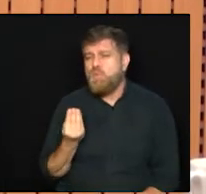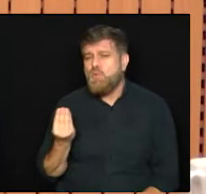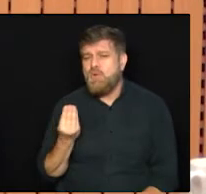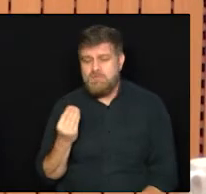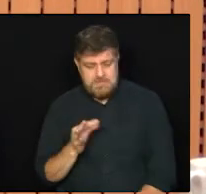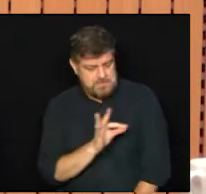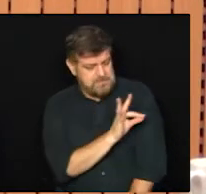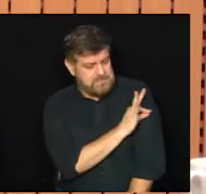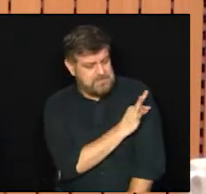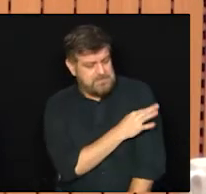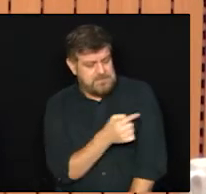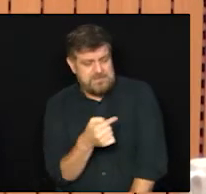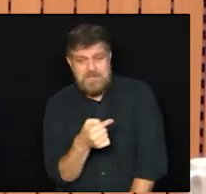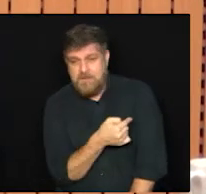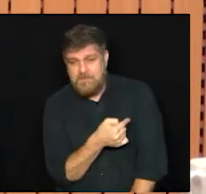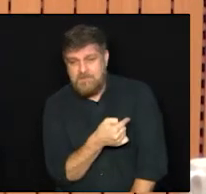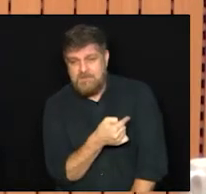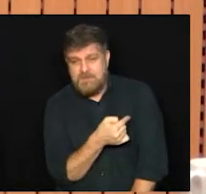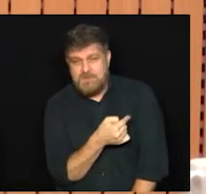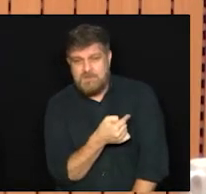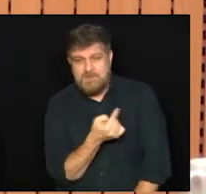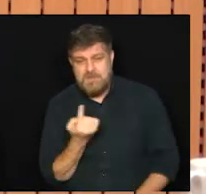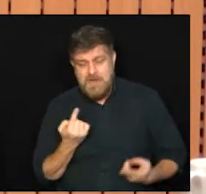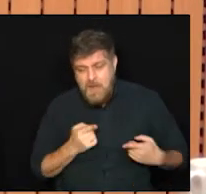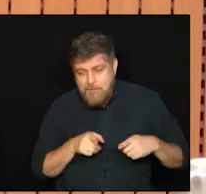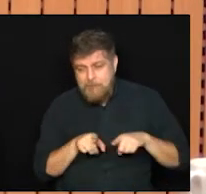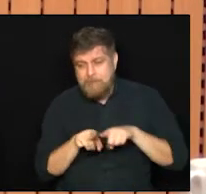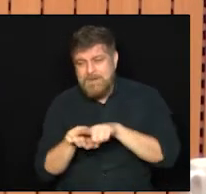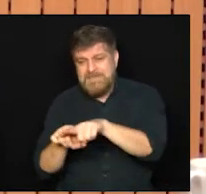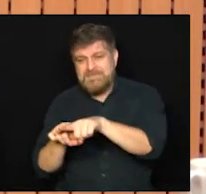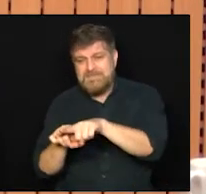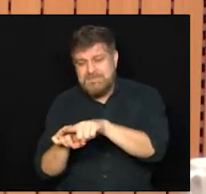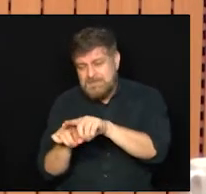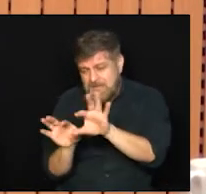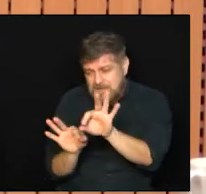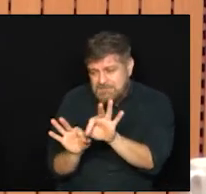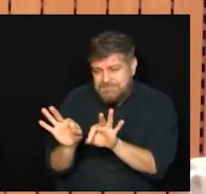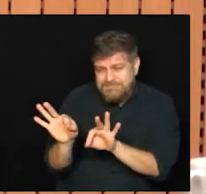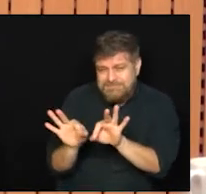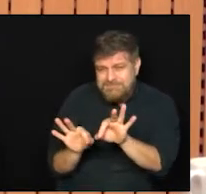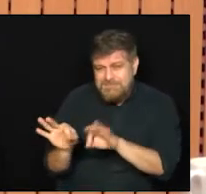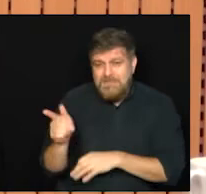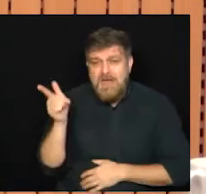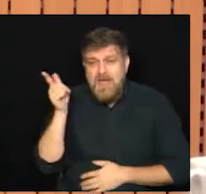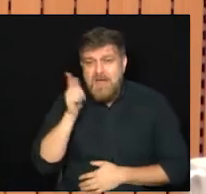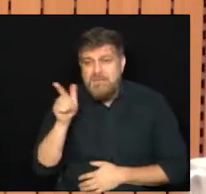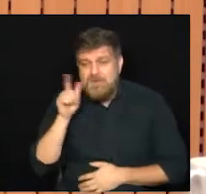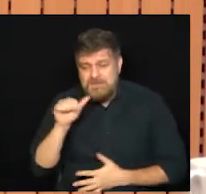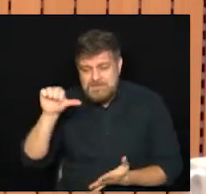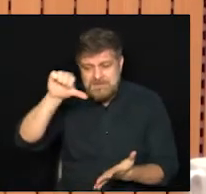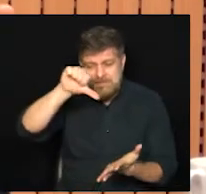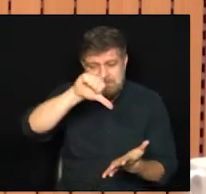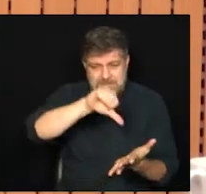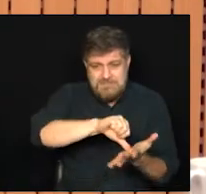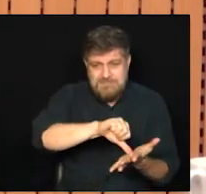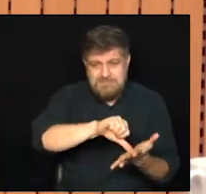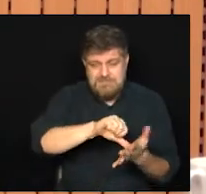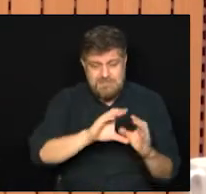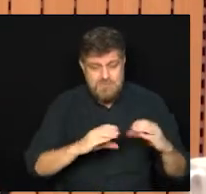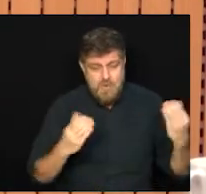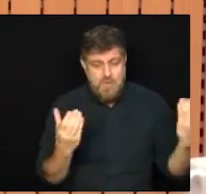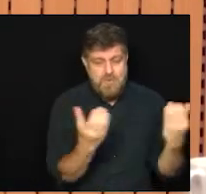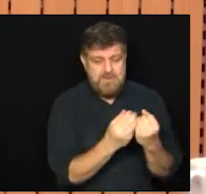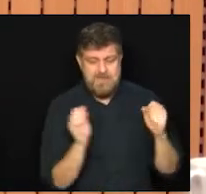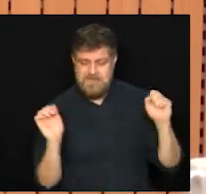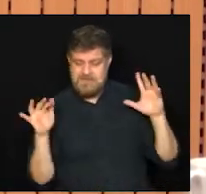ser parceira na organização, atração desses eventos, né? Que medidas de estrutura,